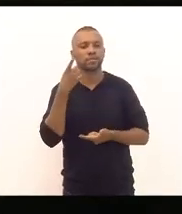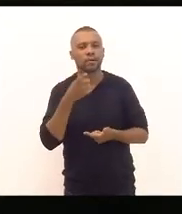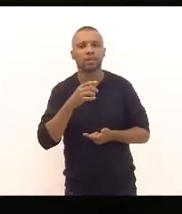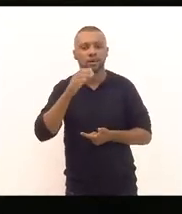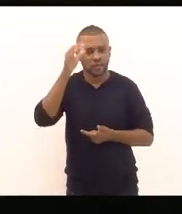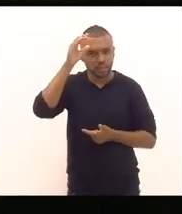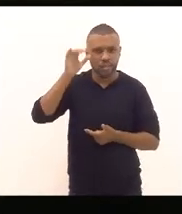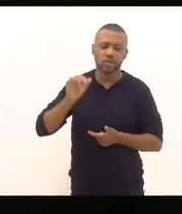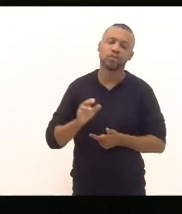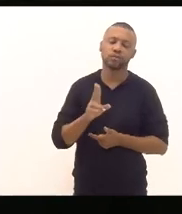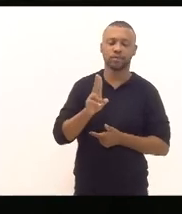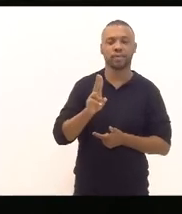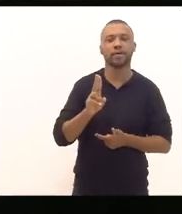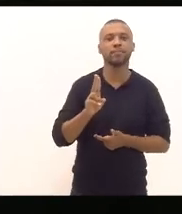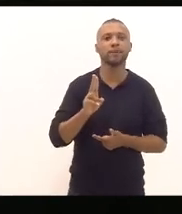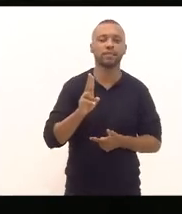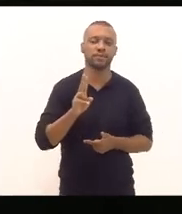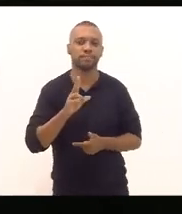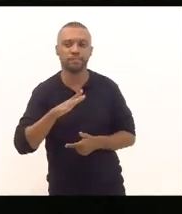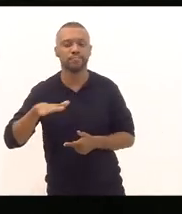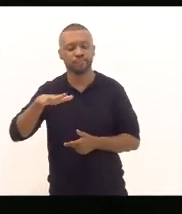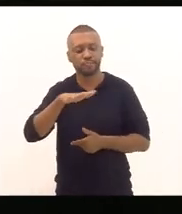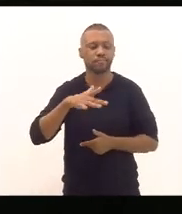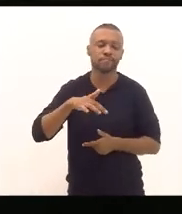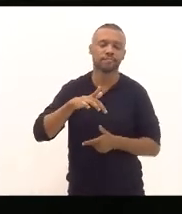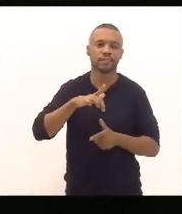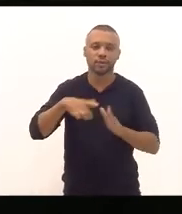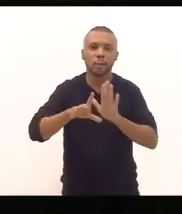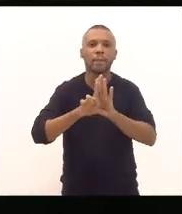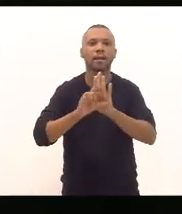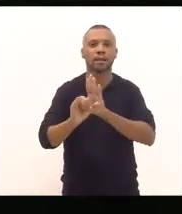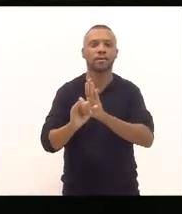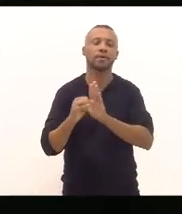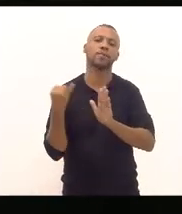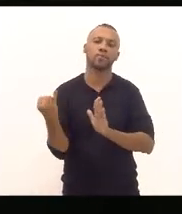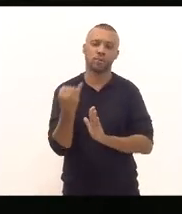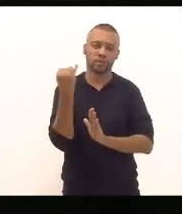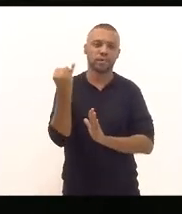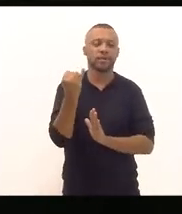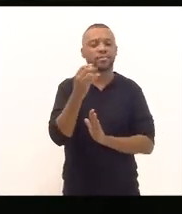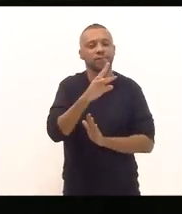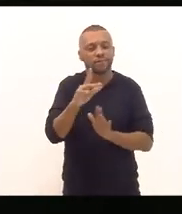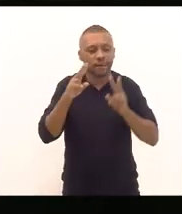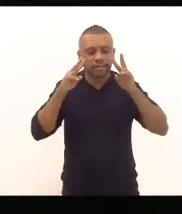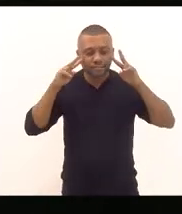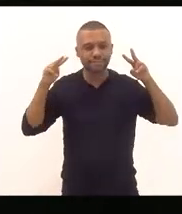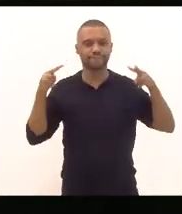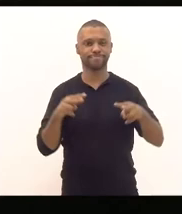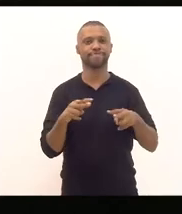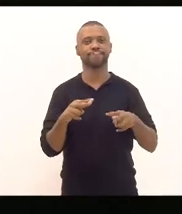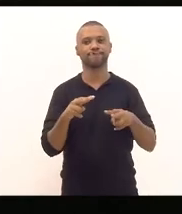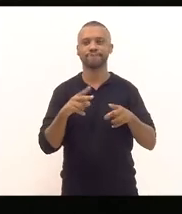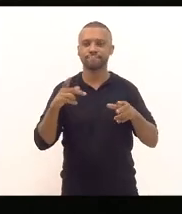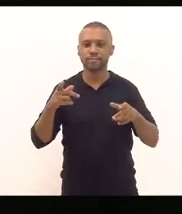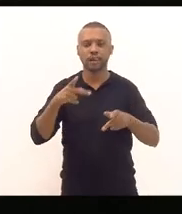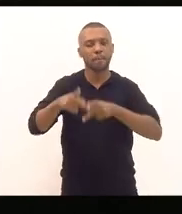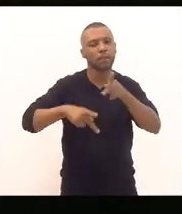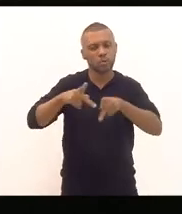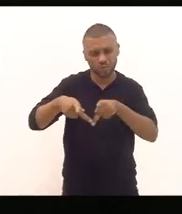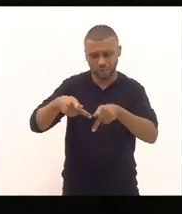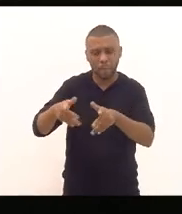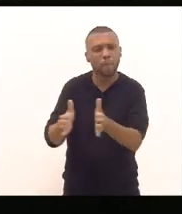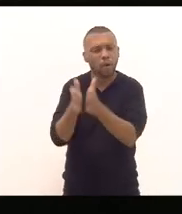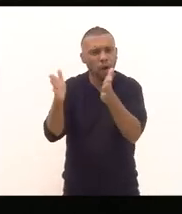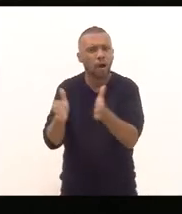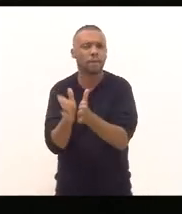mesma região da zona oeste que possa também se a cultura do mar e tão importante que vai dar legitimidade acho que essas que moram na área de baixa